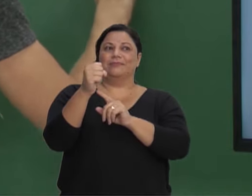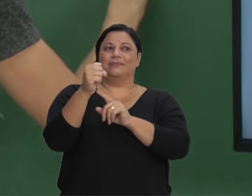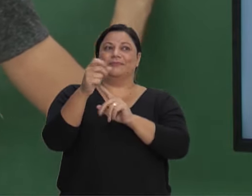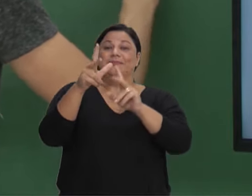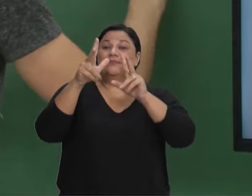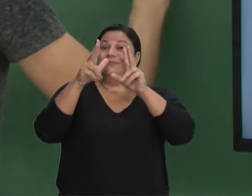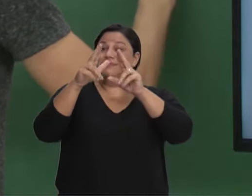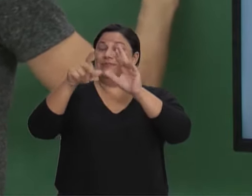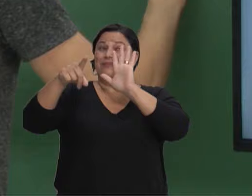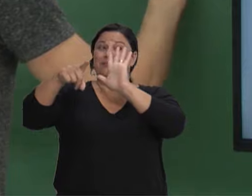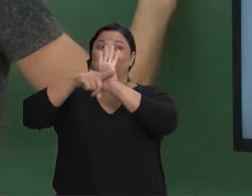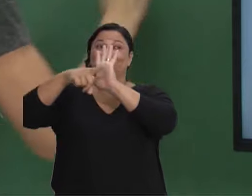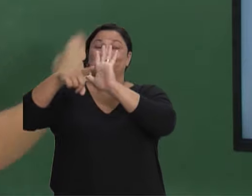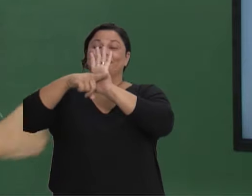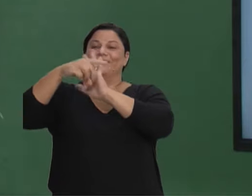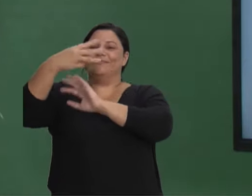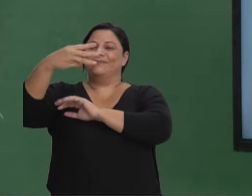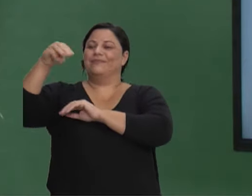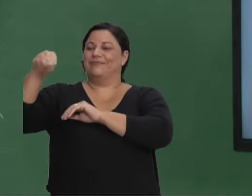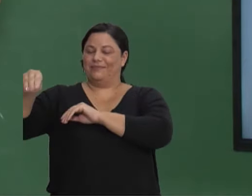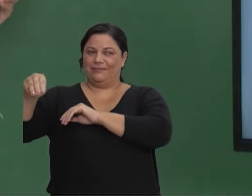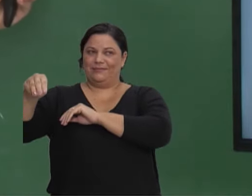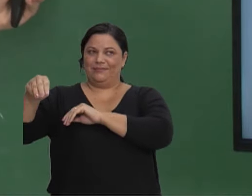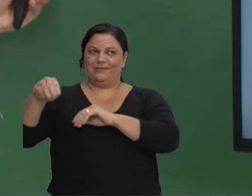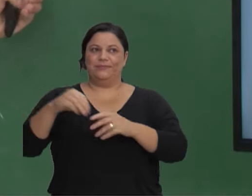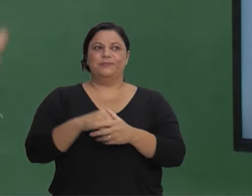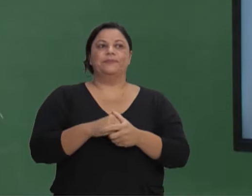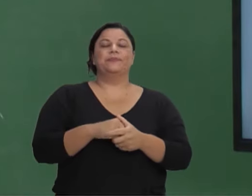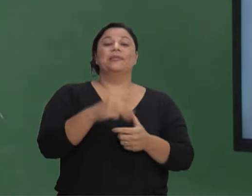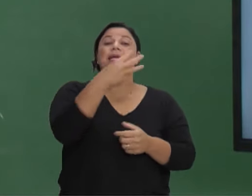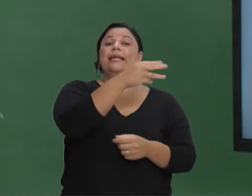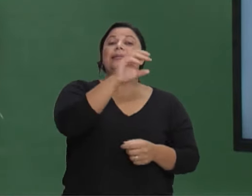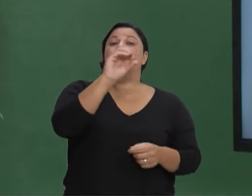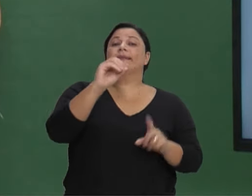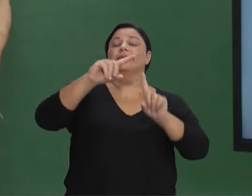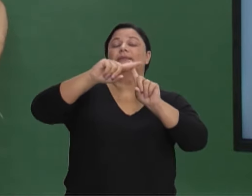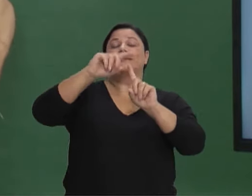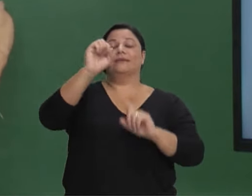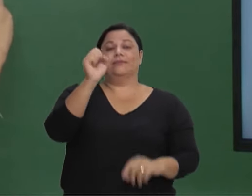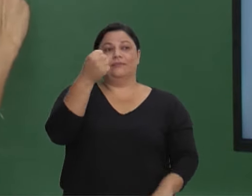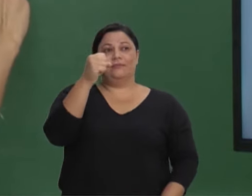menos 3m. 30 mais 8,